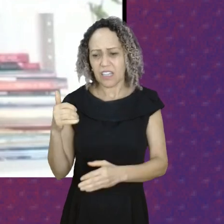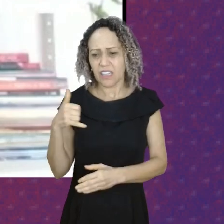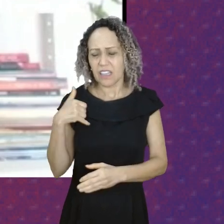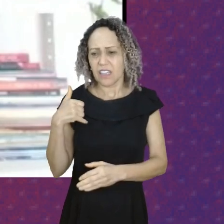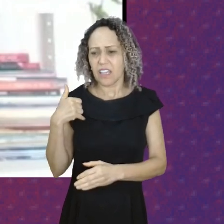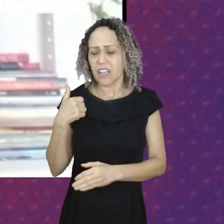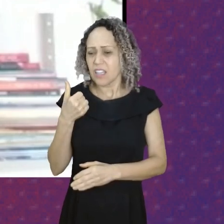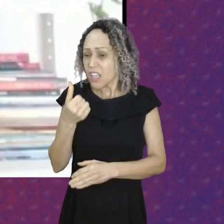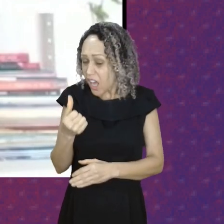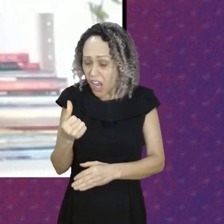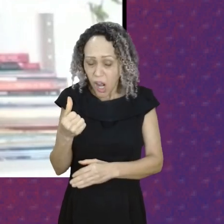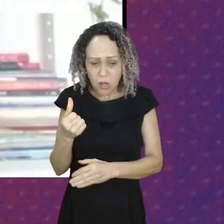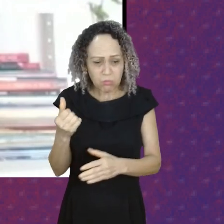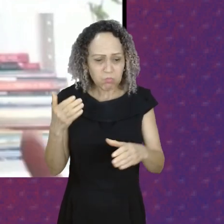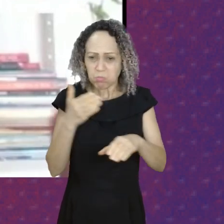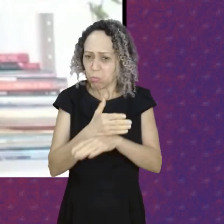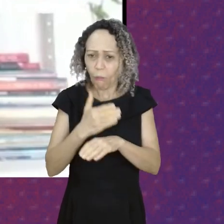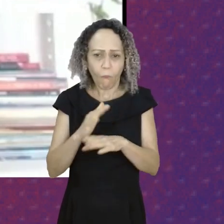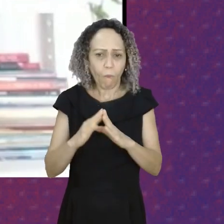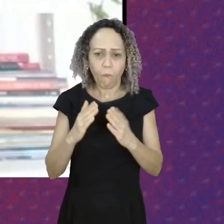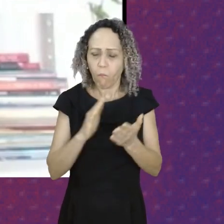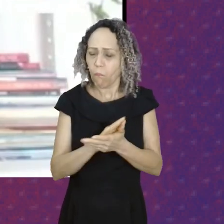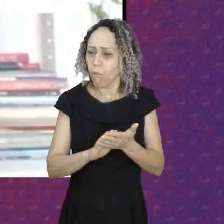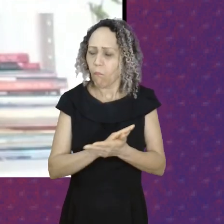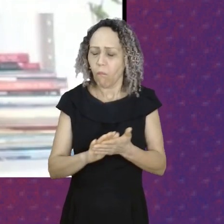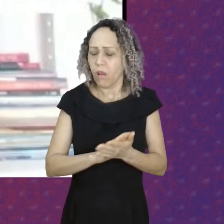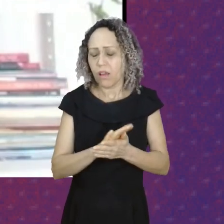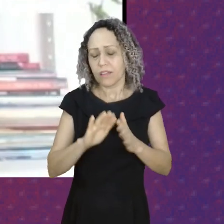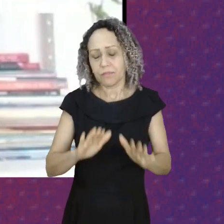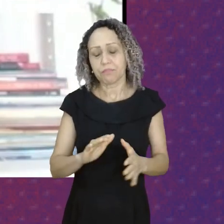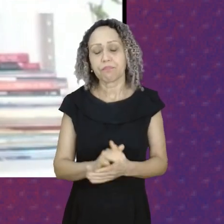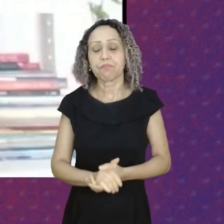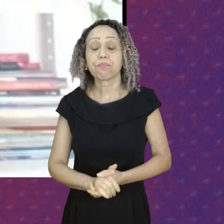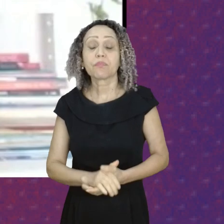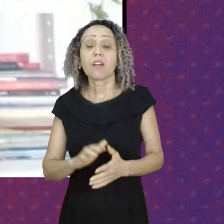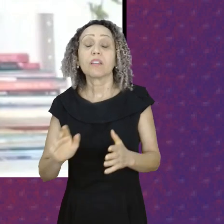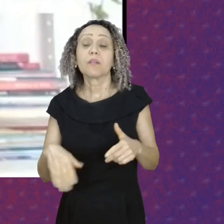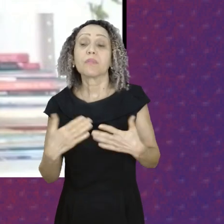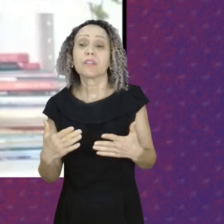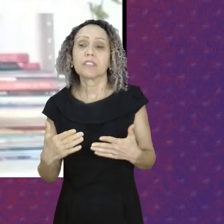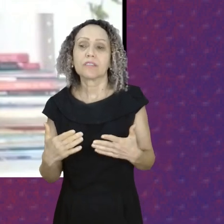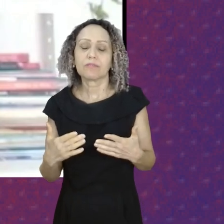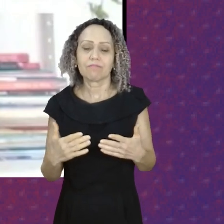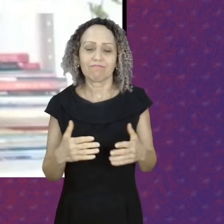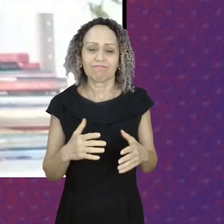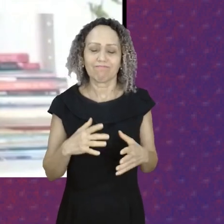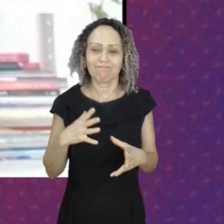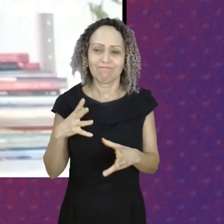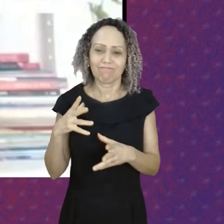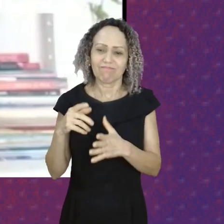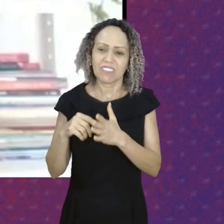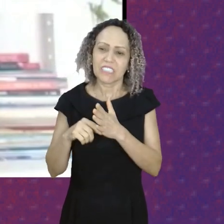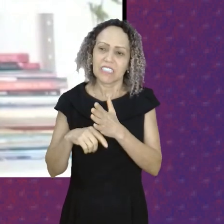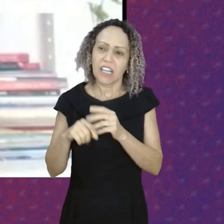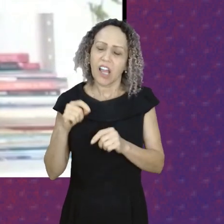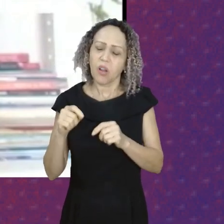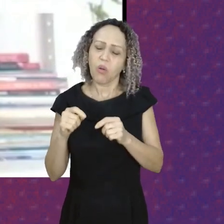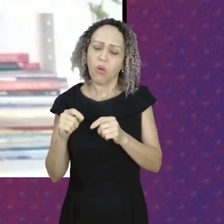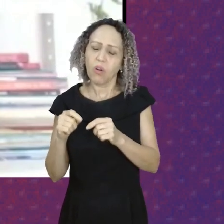taxas de desemprego, elas aumentaram, sobretudo porque muitos programas sociais sofreram